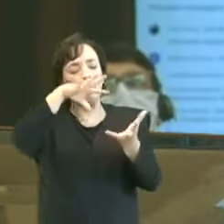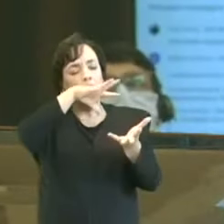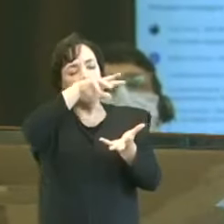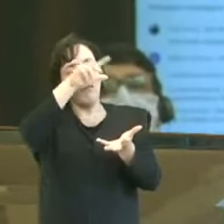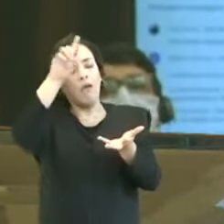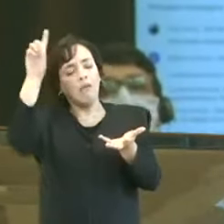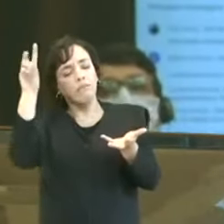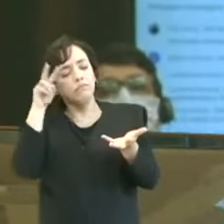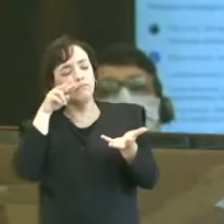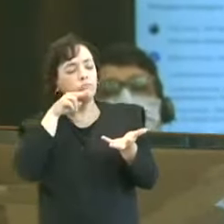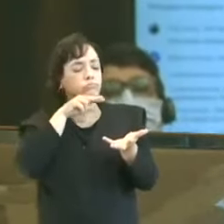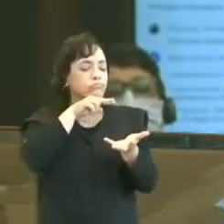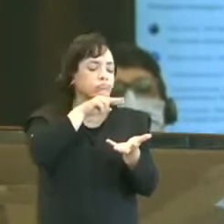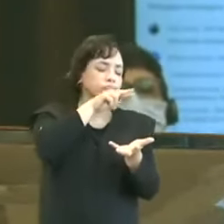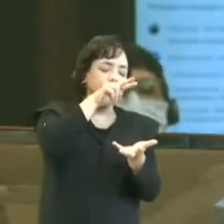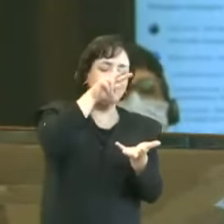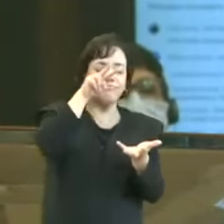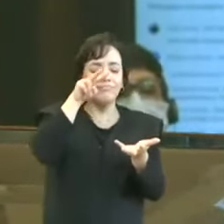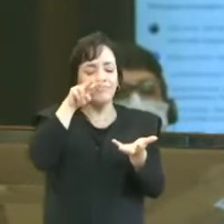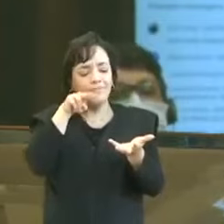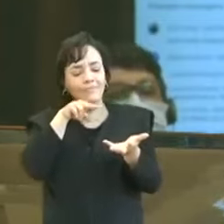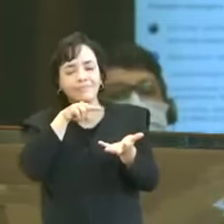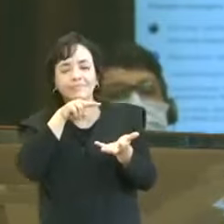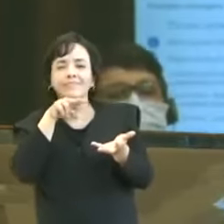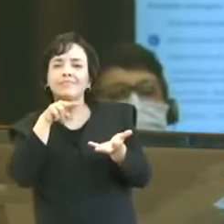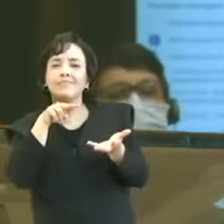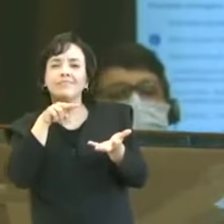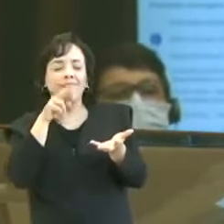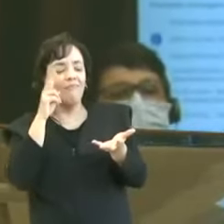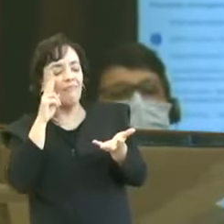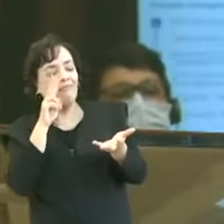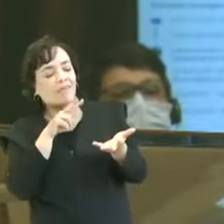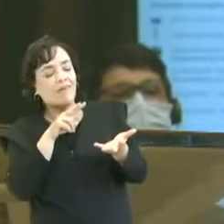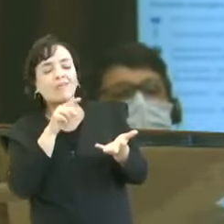procurando filhos e filhas que com um travesseirinho,